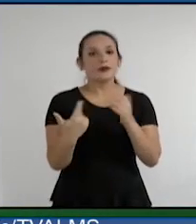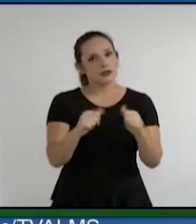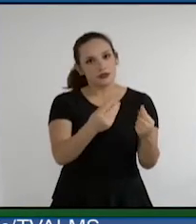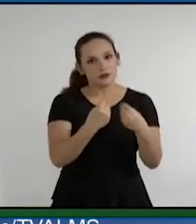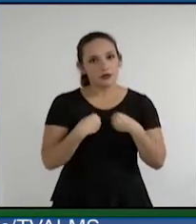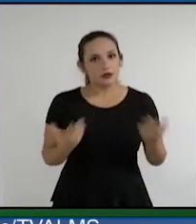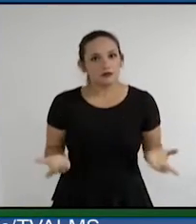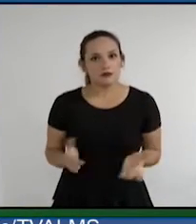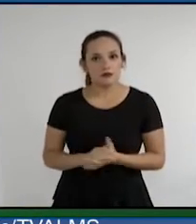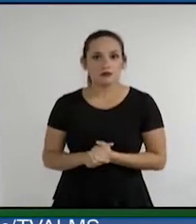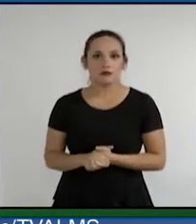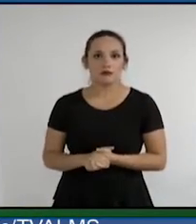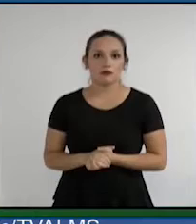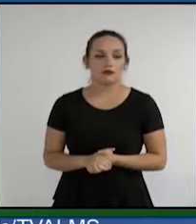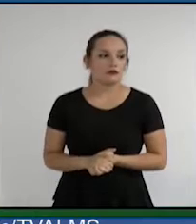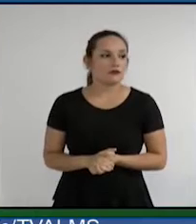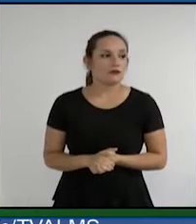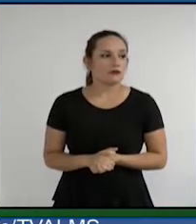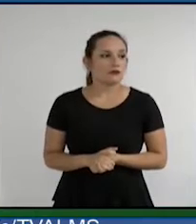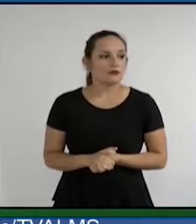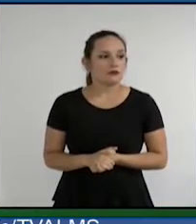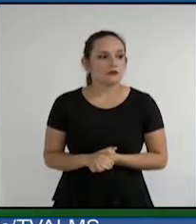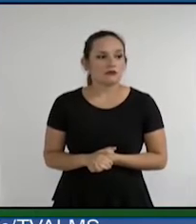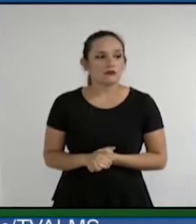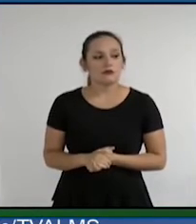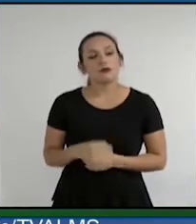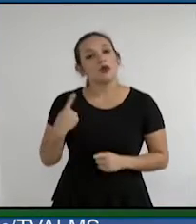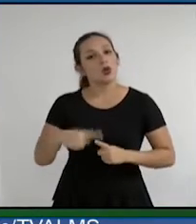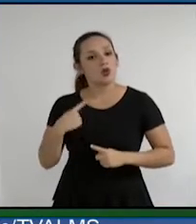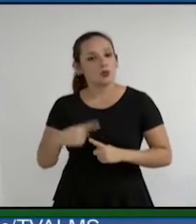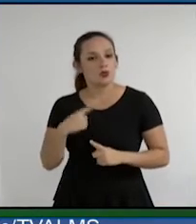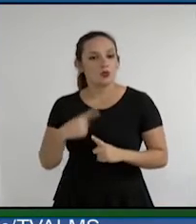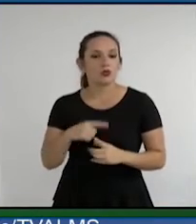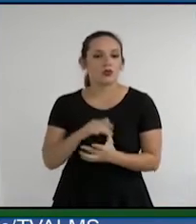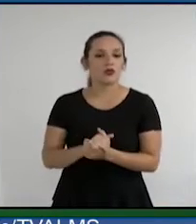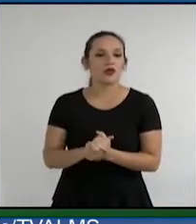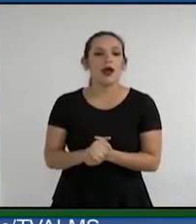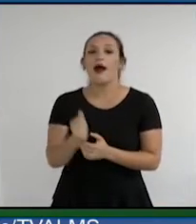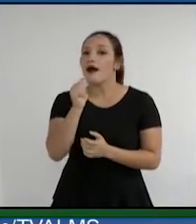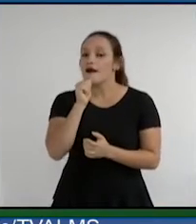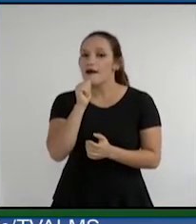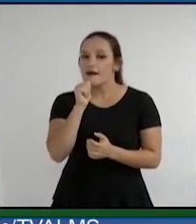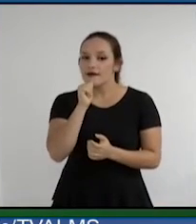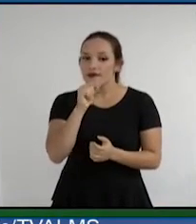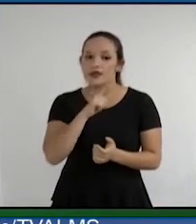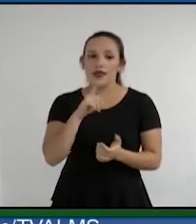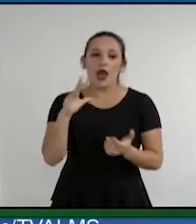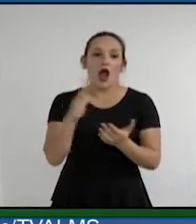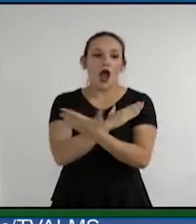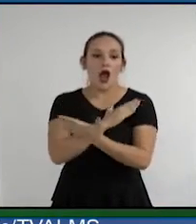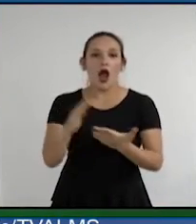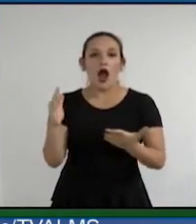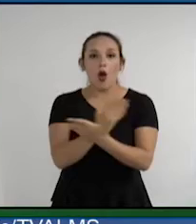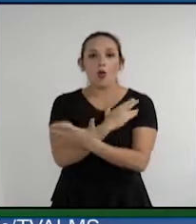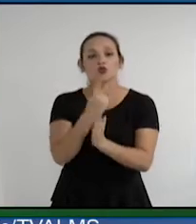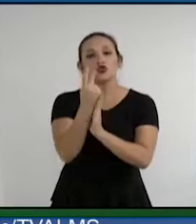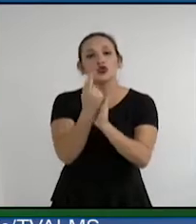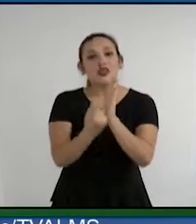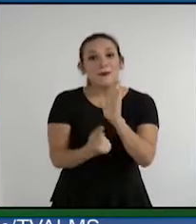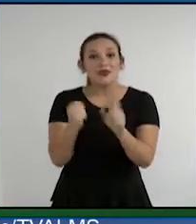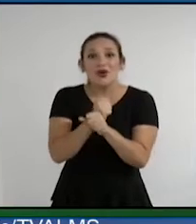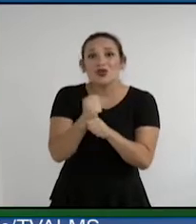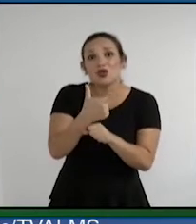lá. Porque não se pagou emenda orçamentária de 2016 ainda para alguns aqui. Então, acho difícil, é por